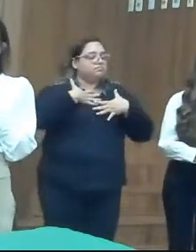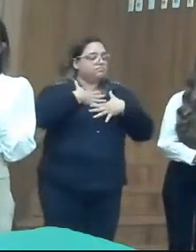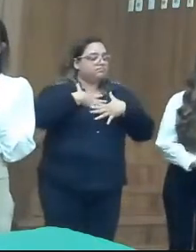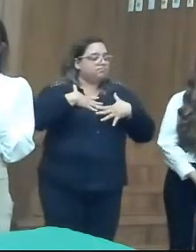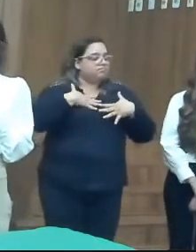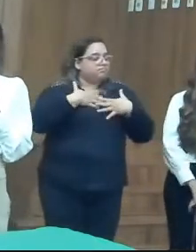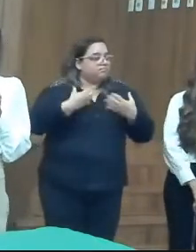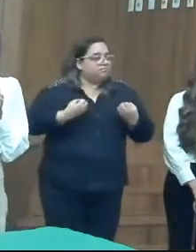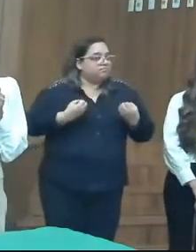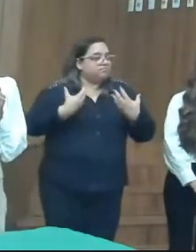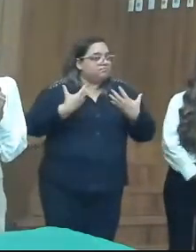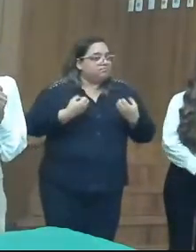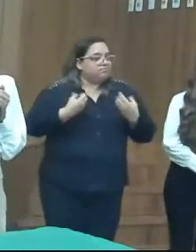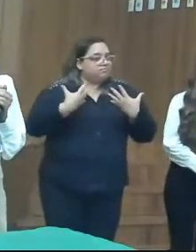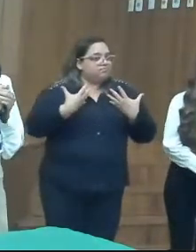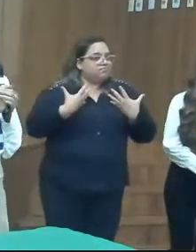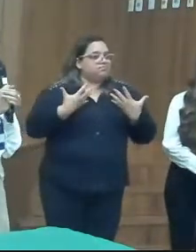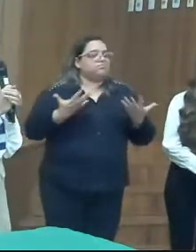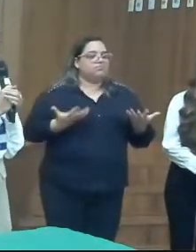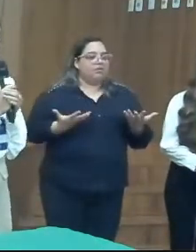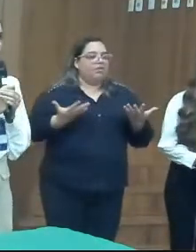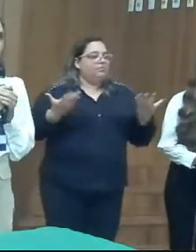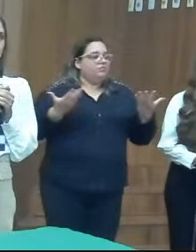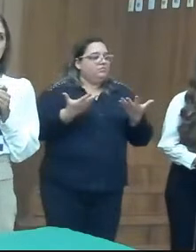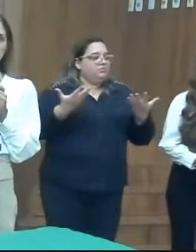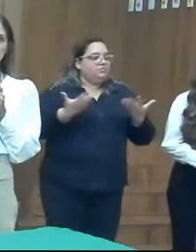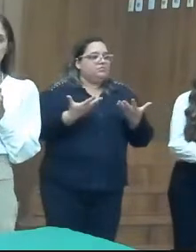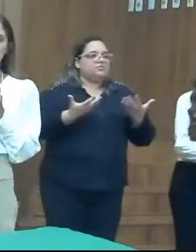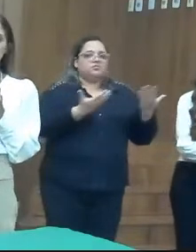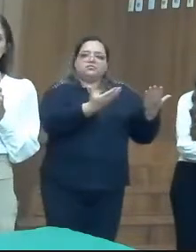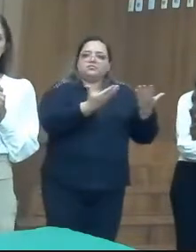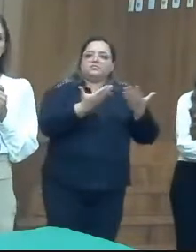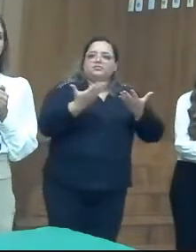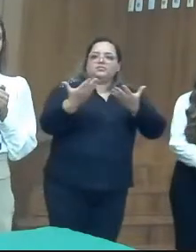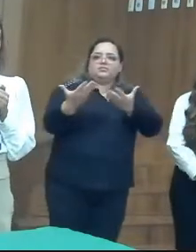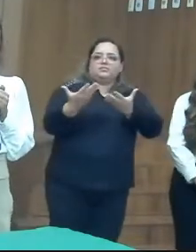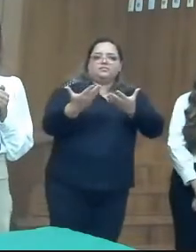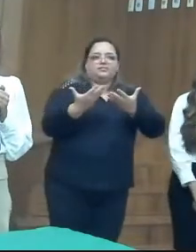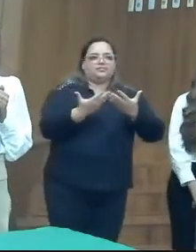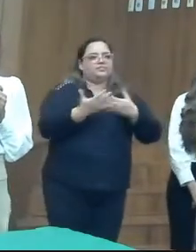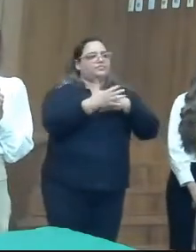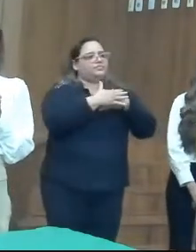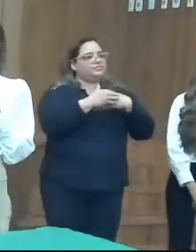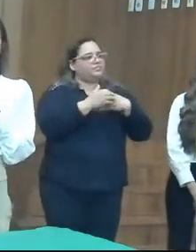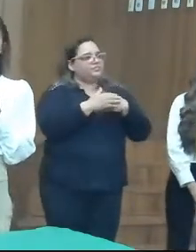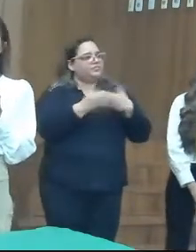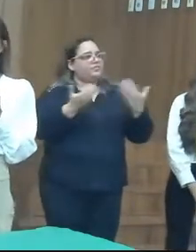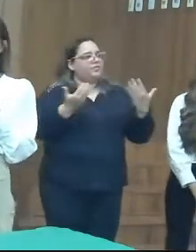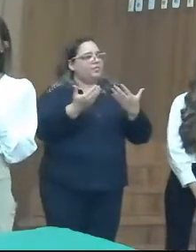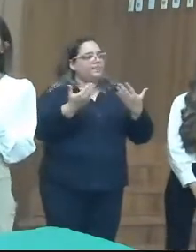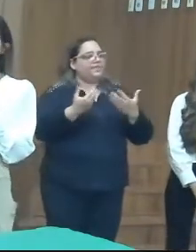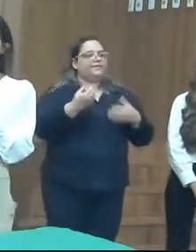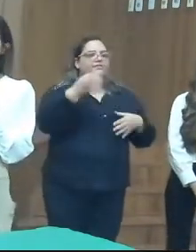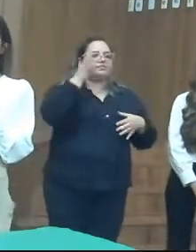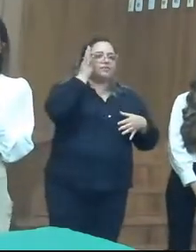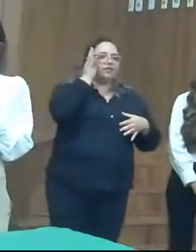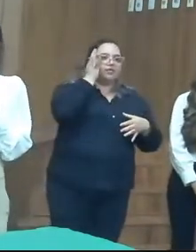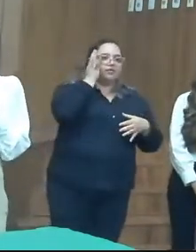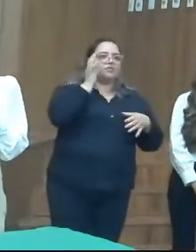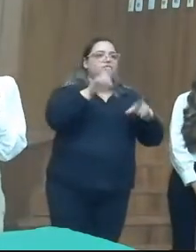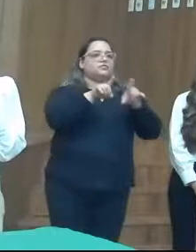alegria e satisfação que a gente acolhe a todos vocês que estão aqui presencialmente e a todos que